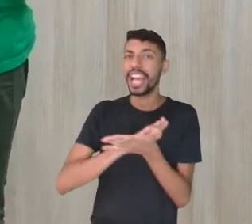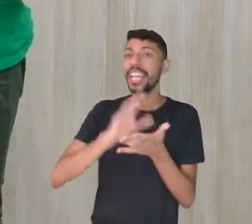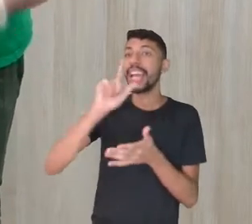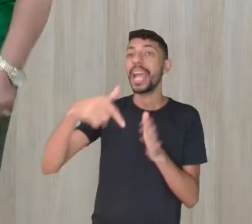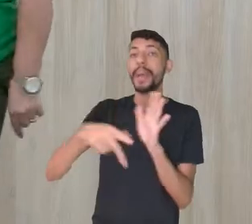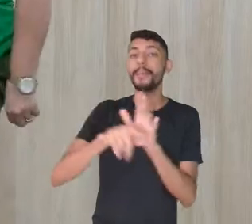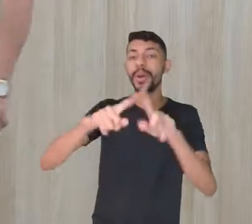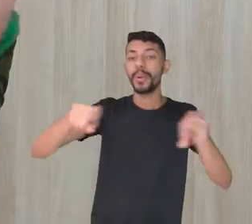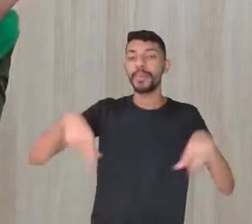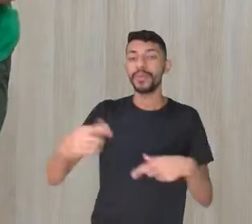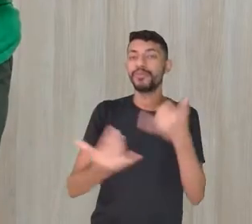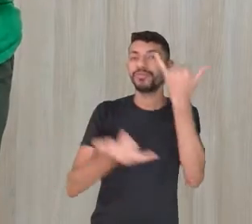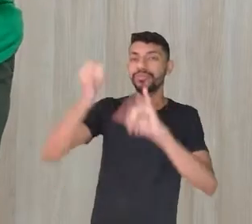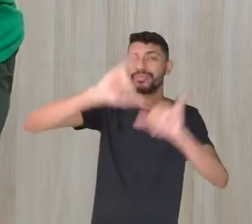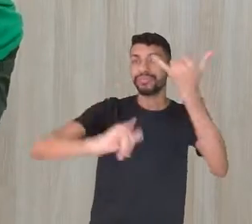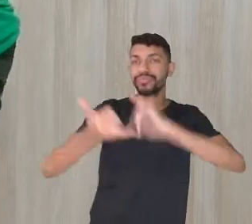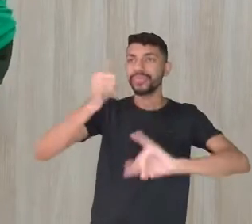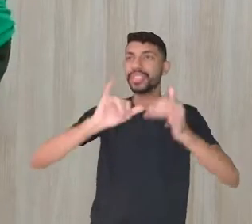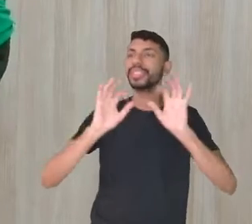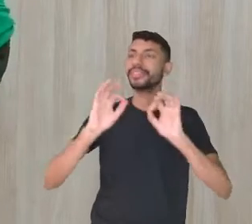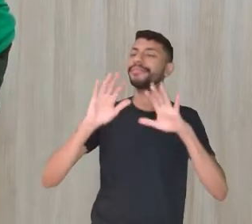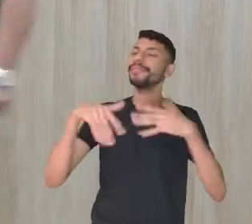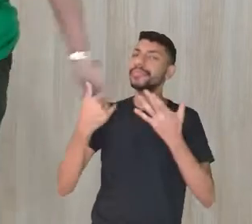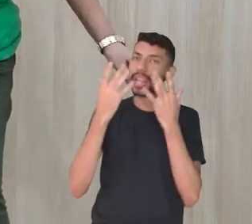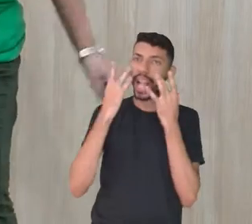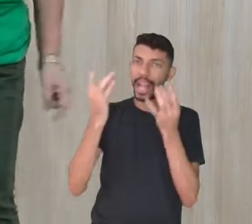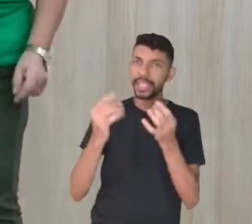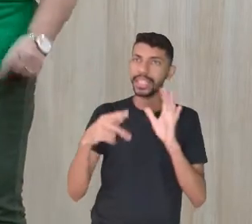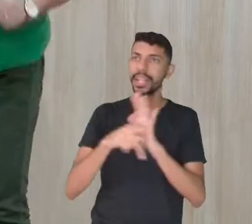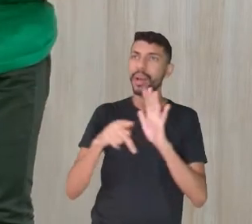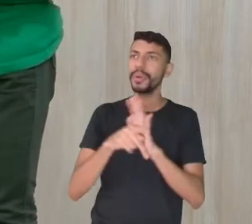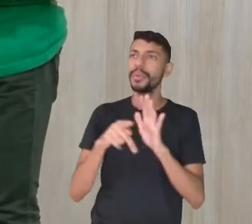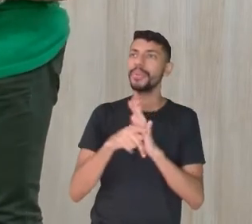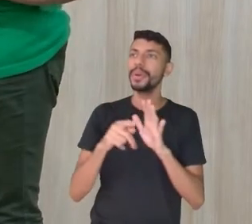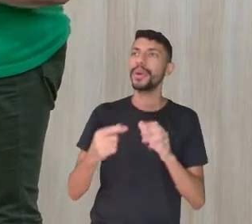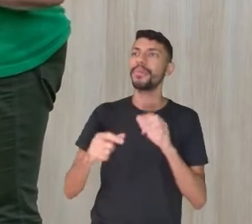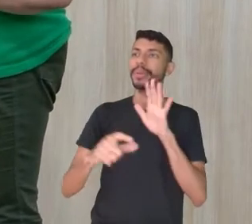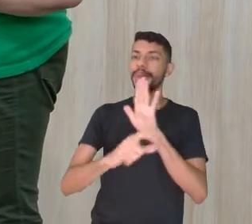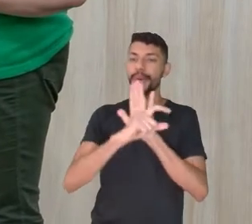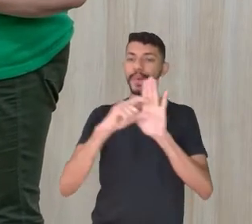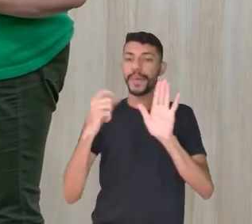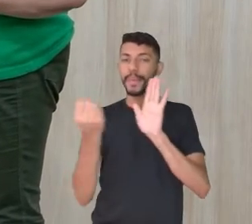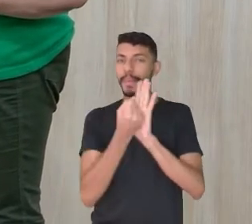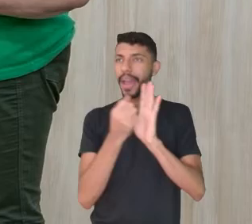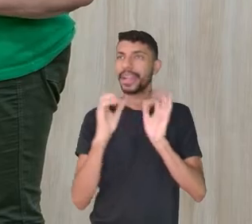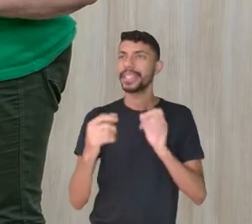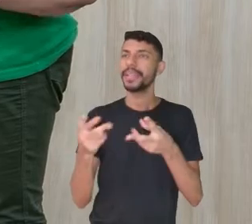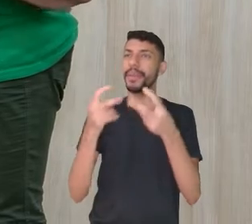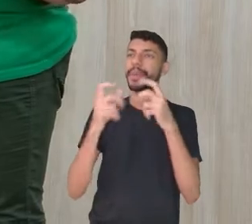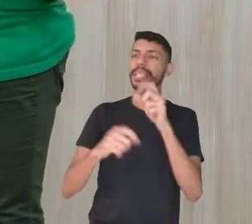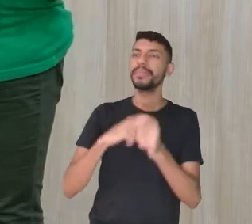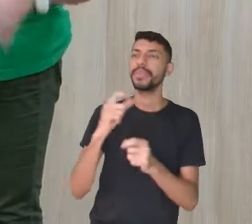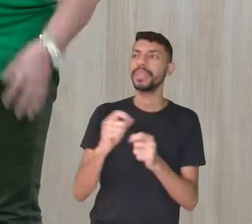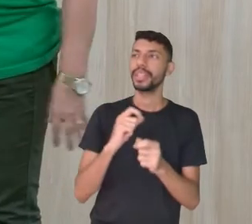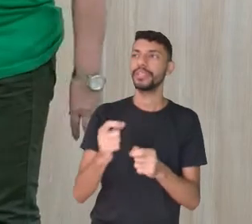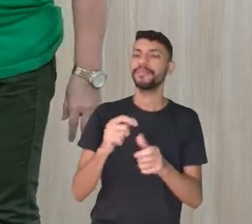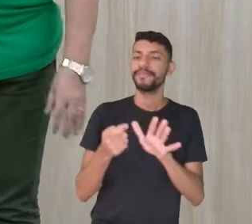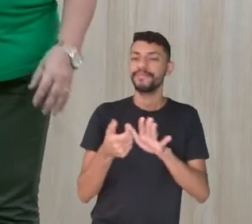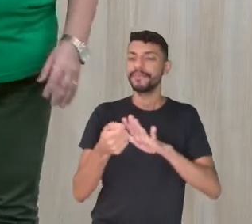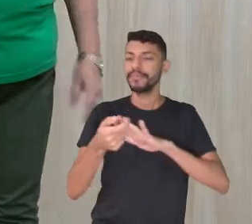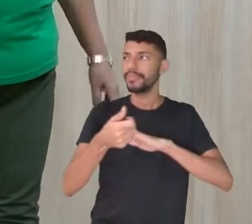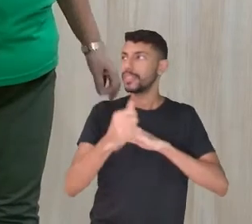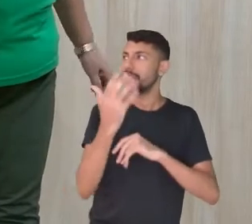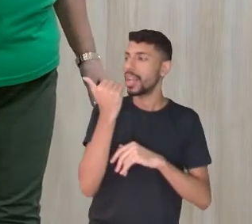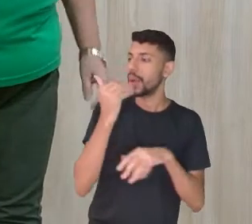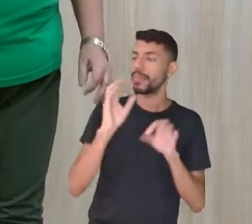Então, prestem atenção nos rótulos e vejam a questão aí de fake news nos alimentos. Aqui foi tudo isso que a